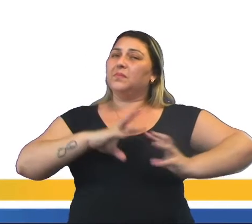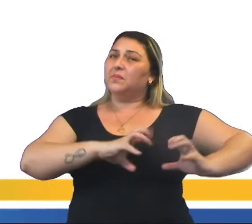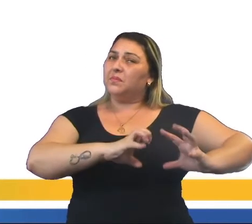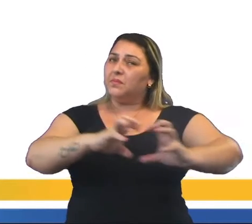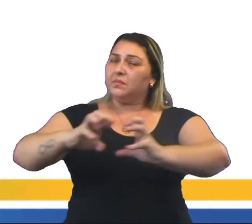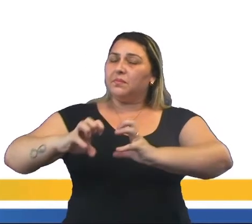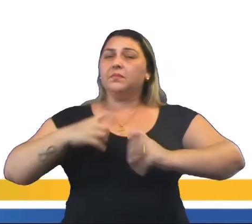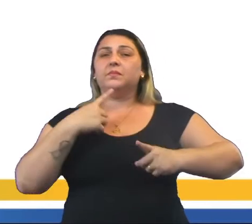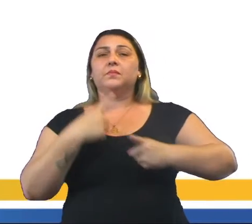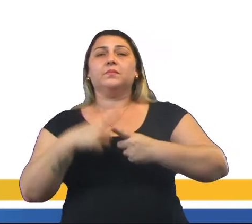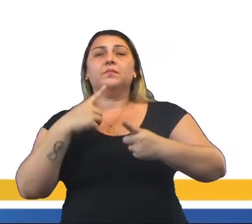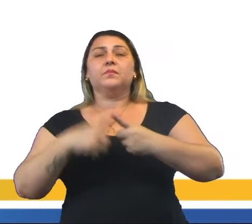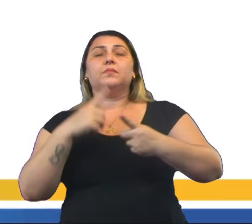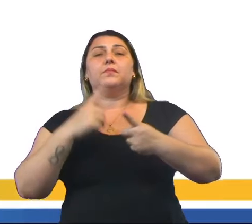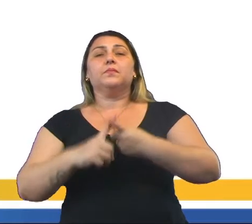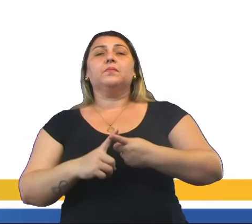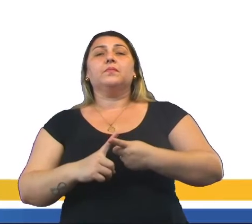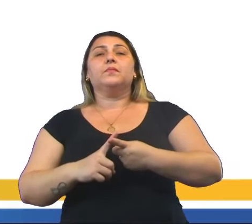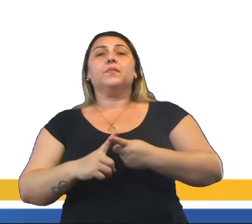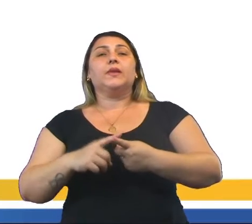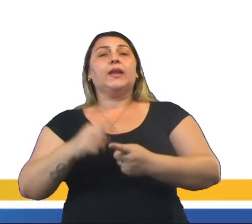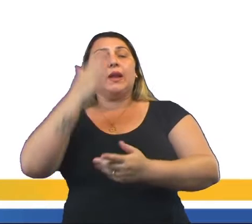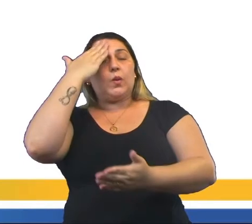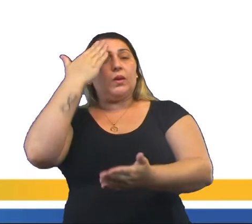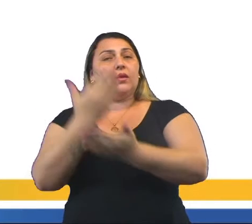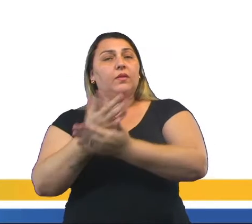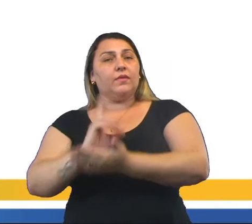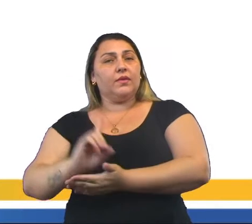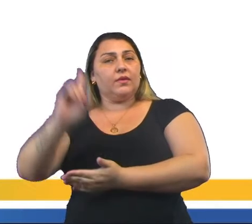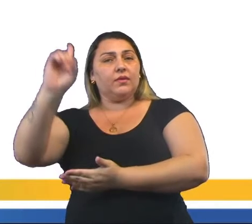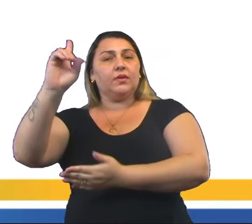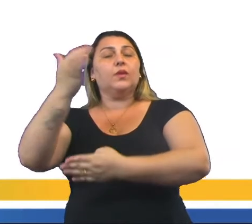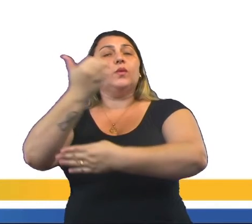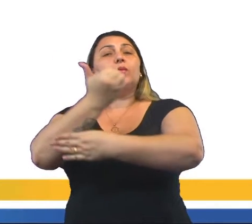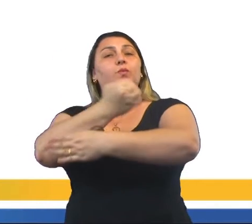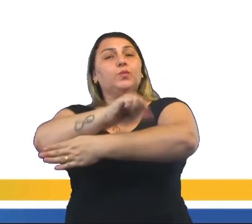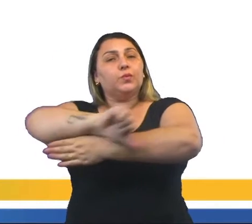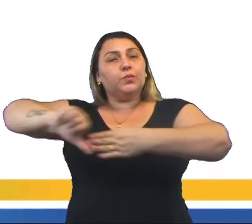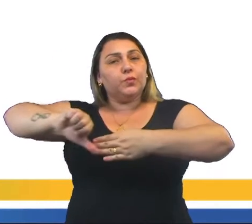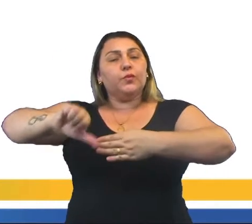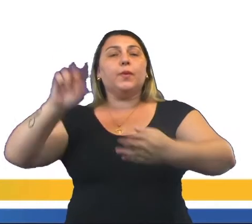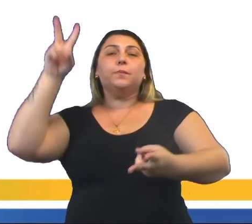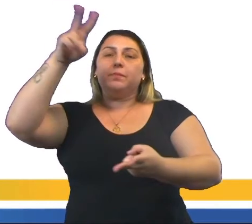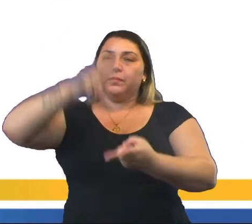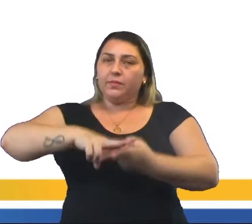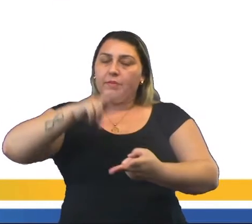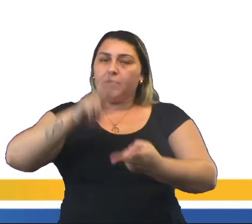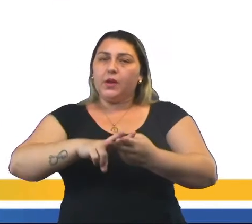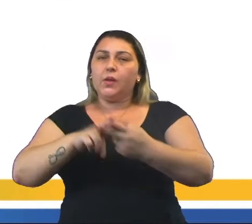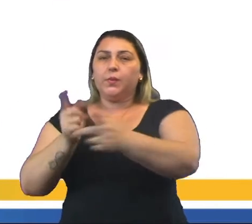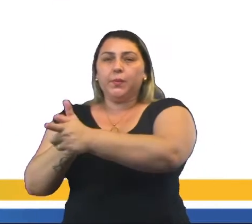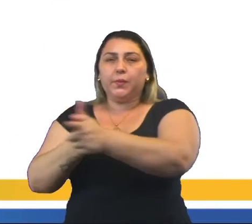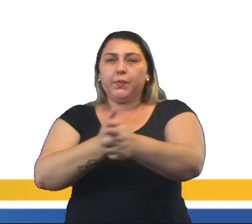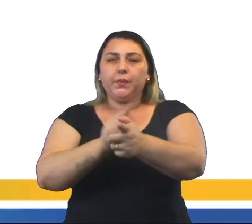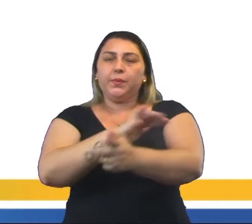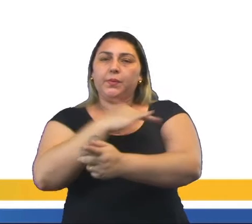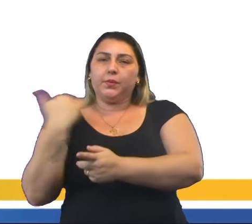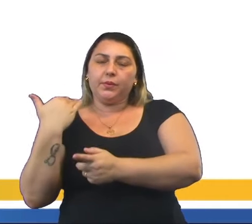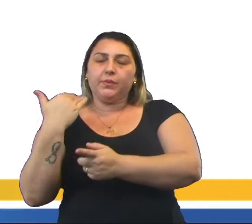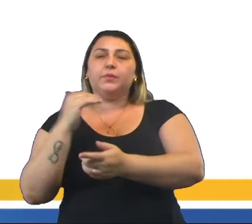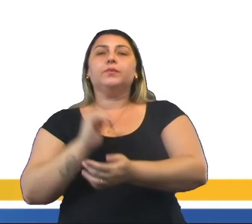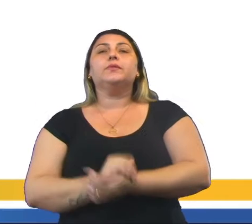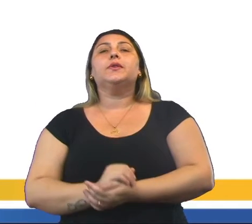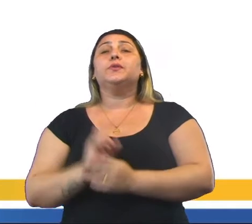Por conta disso, ele foi taxado de ateu, de imoral e foi até preso, né? E foi exilado e tudo mais. Passou por um período